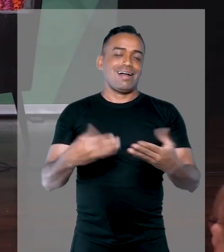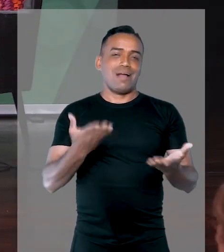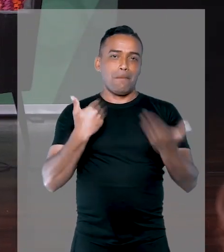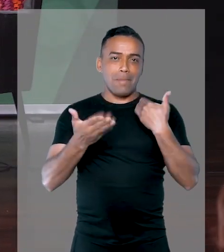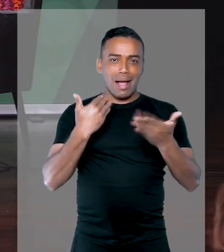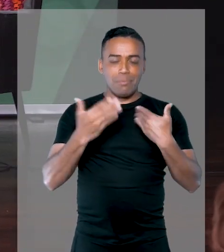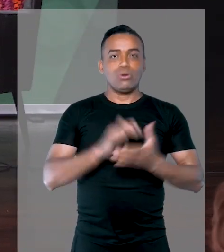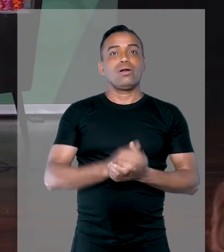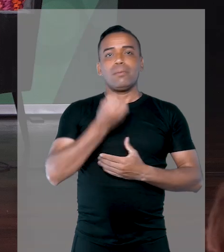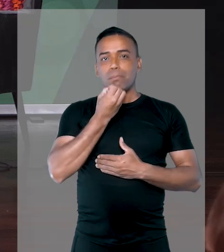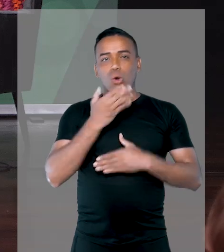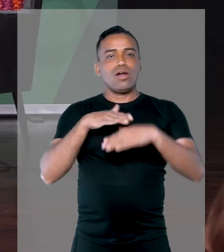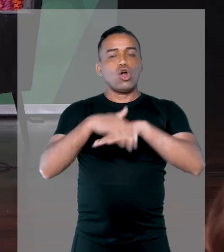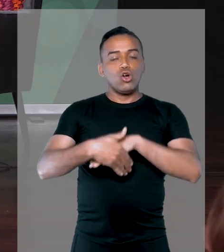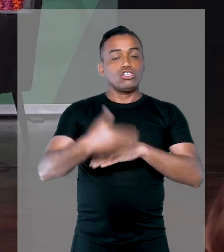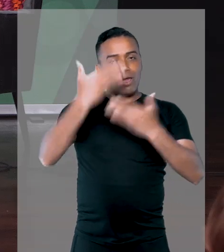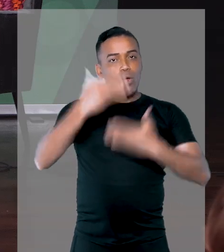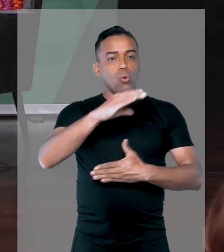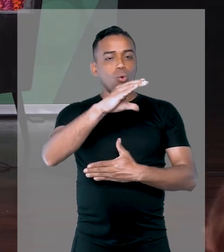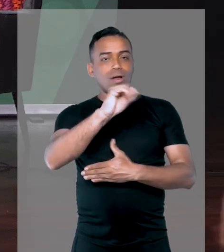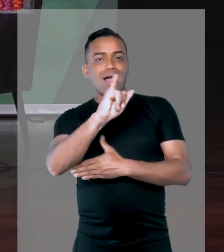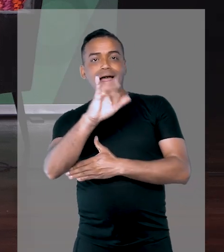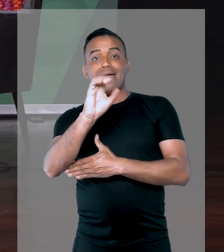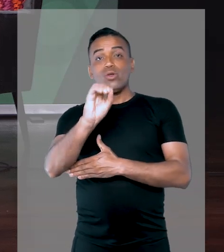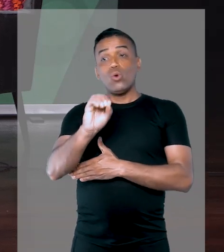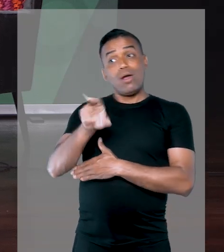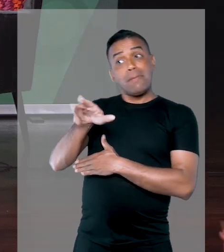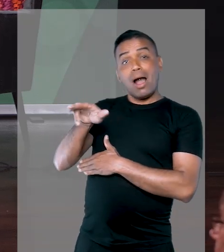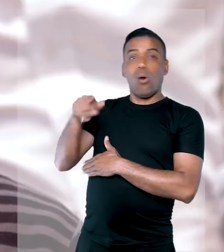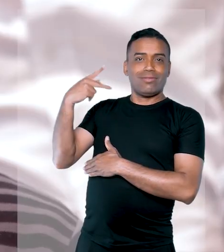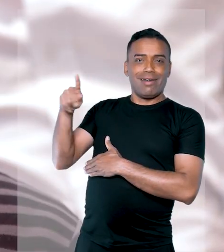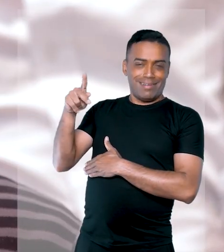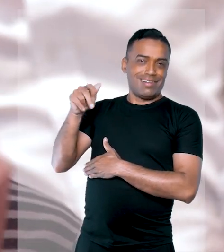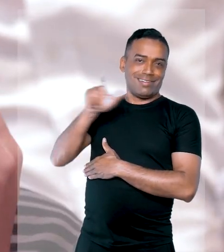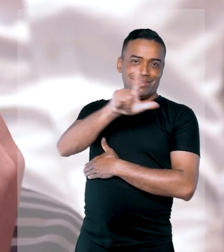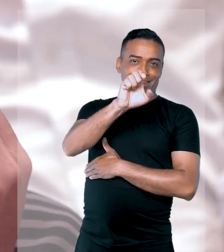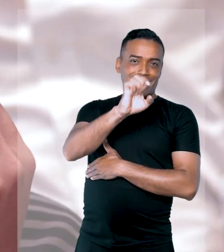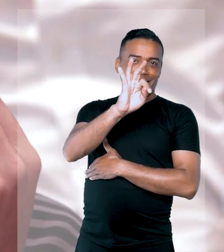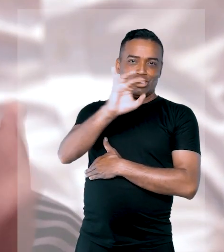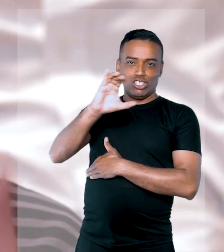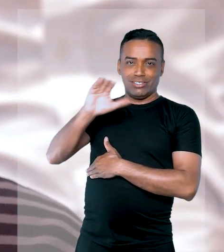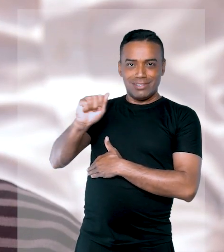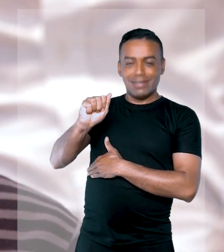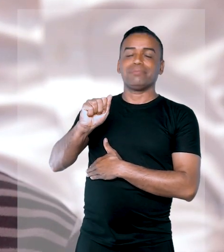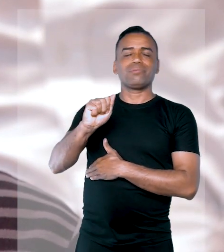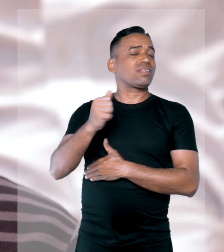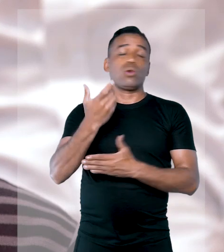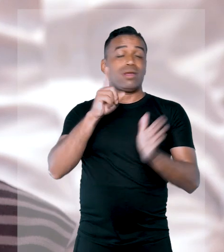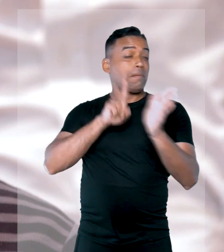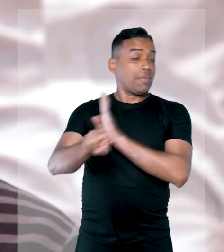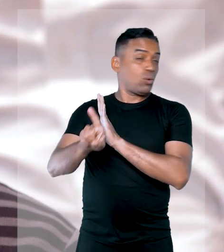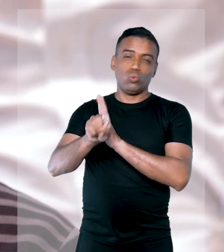pergunta. Boa noite, eu sou Caio, sou irmão da Letícia e Não queria fazer uma